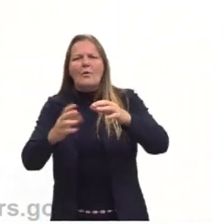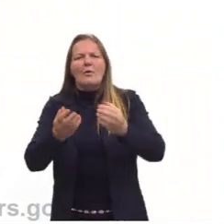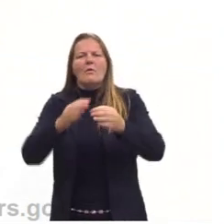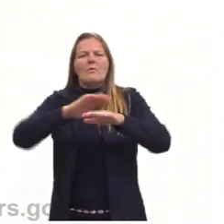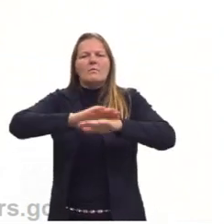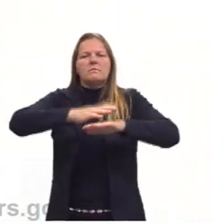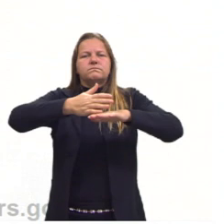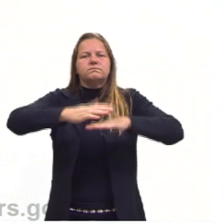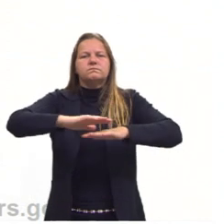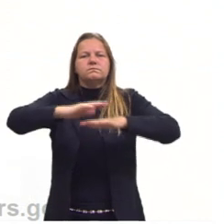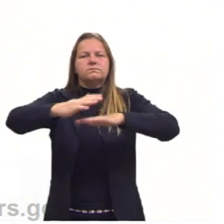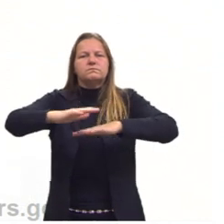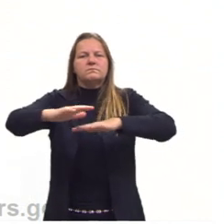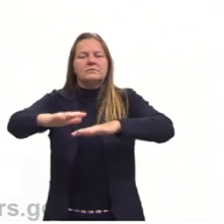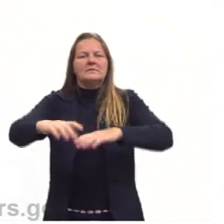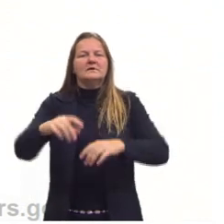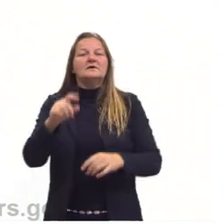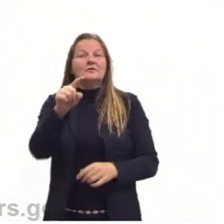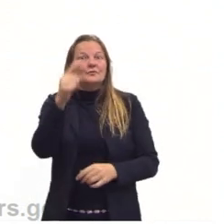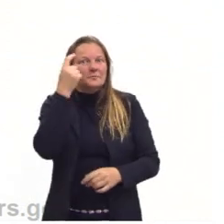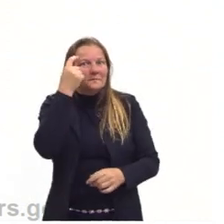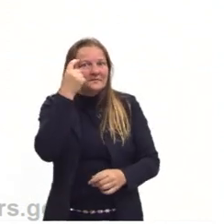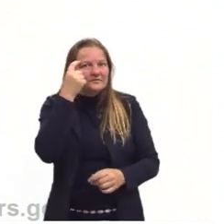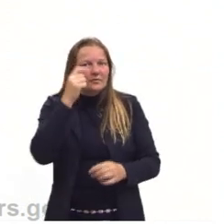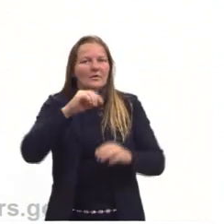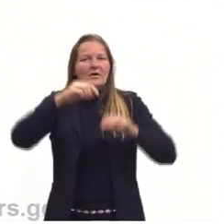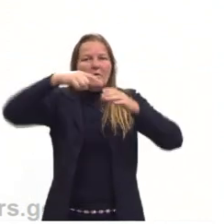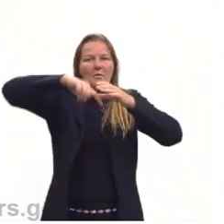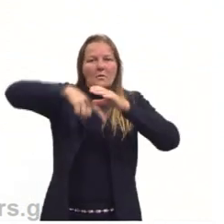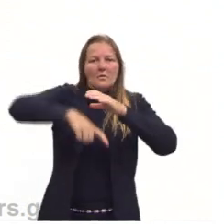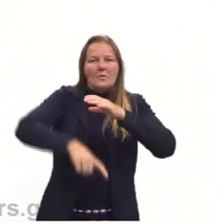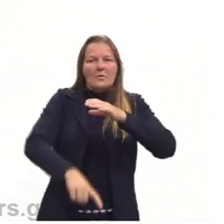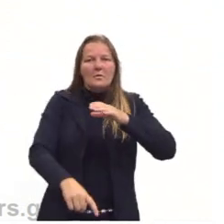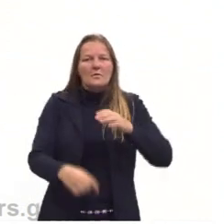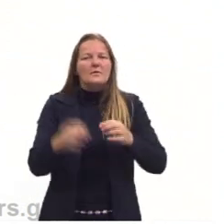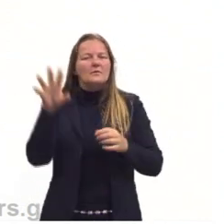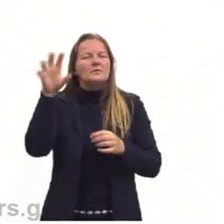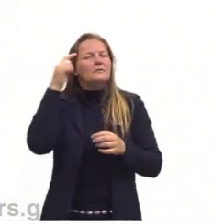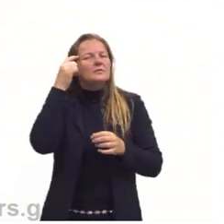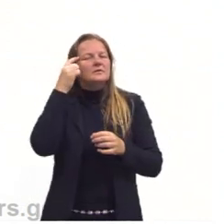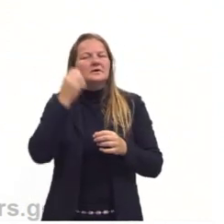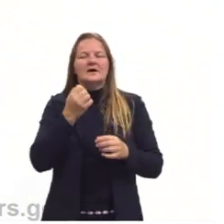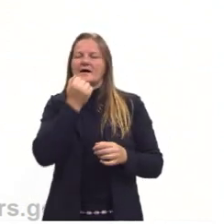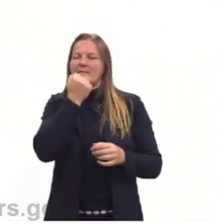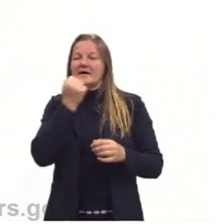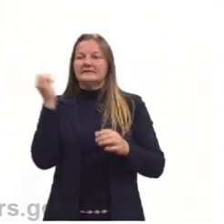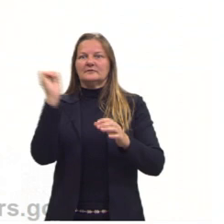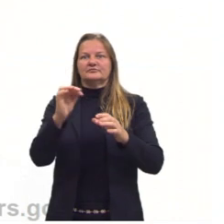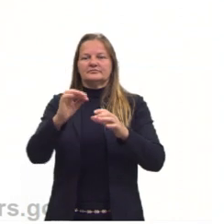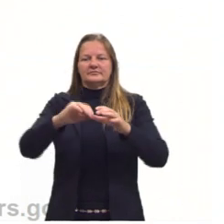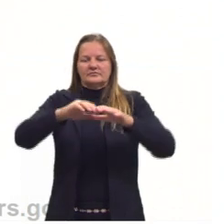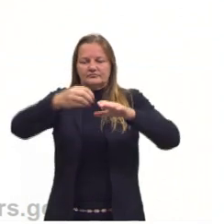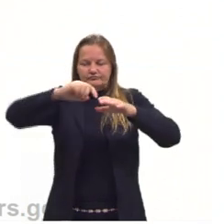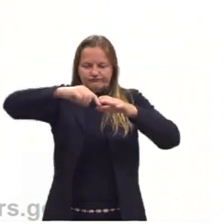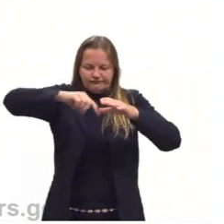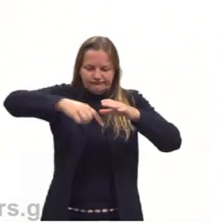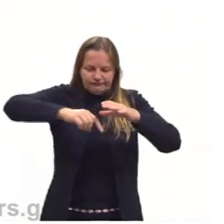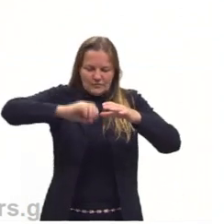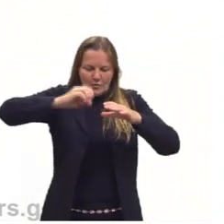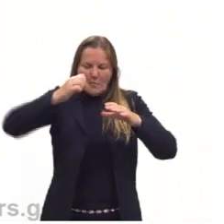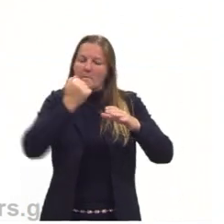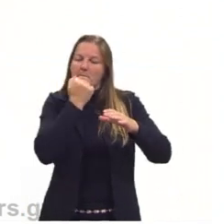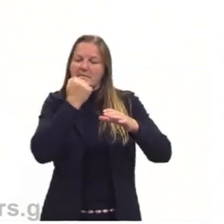a gente vai pensar que ela afunda né isso talvez você já tem um feito até numa piscina em qualquer